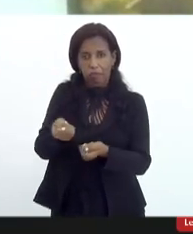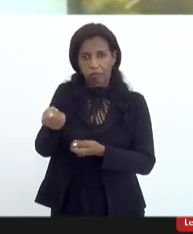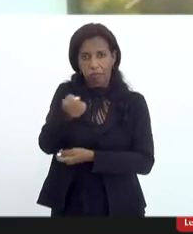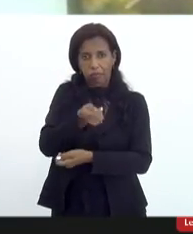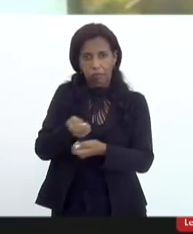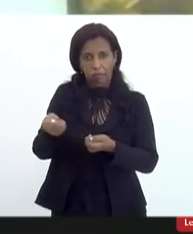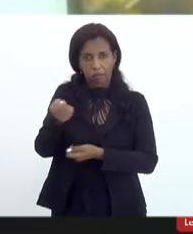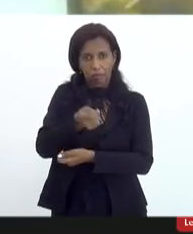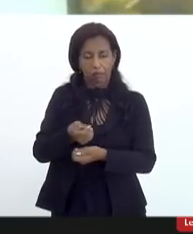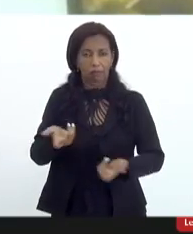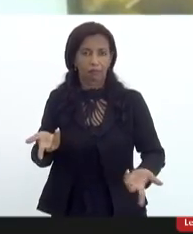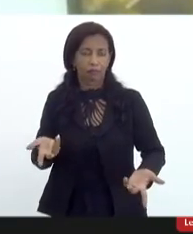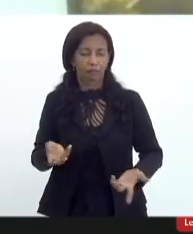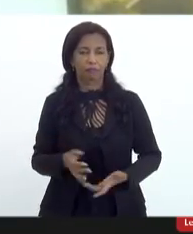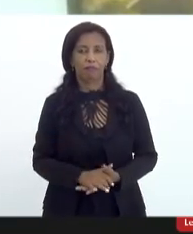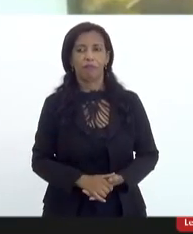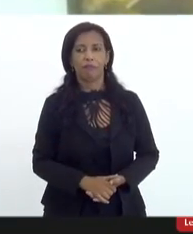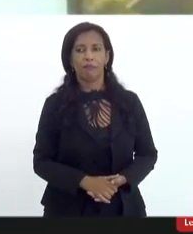subjugado.